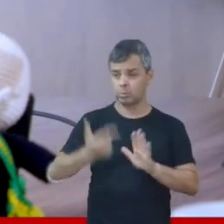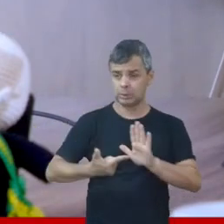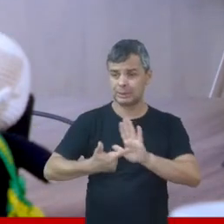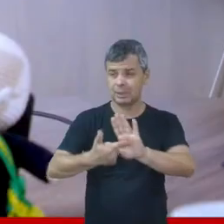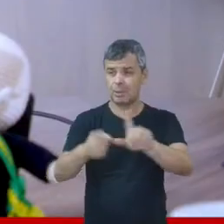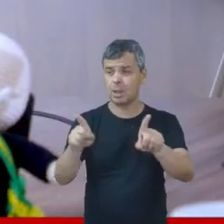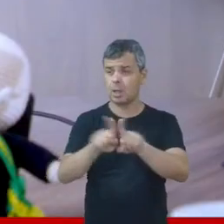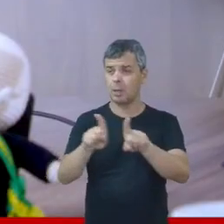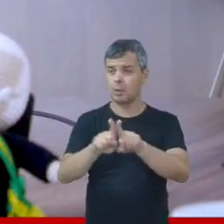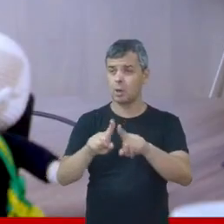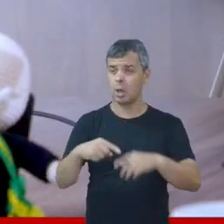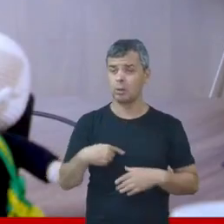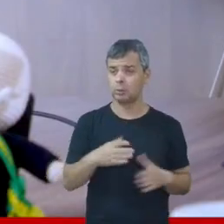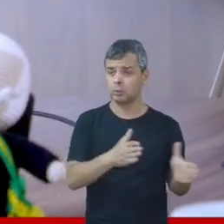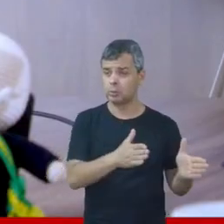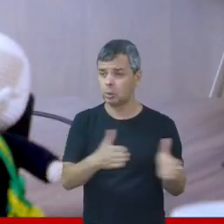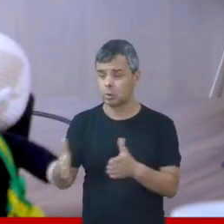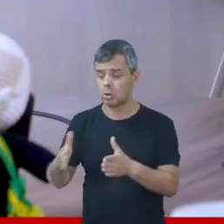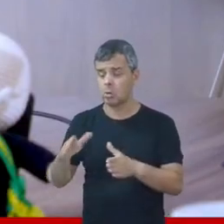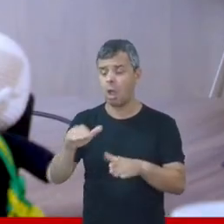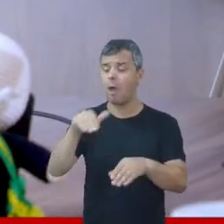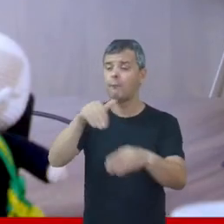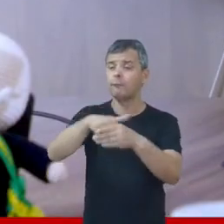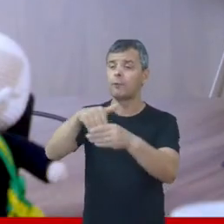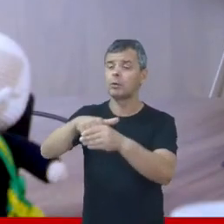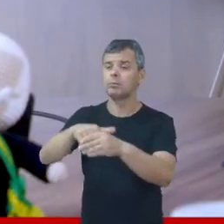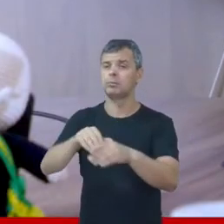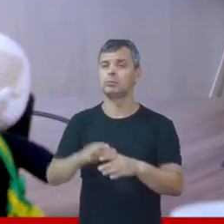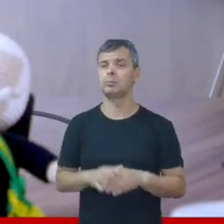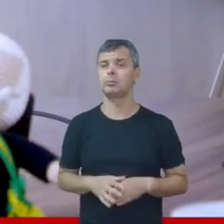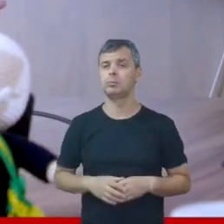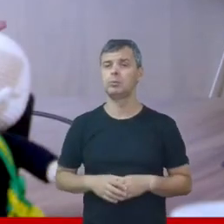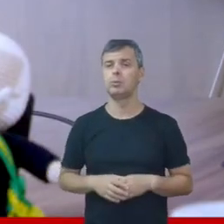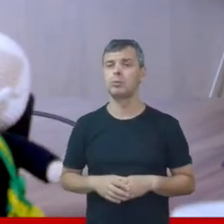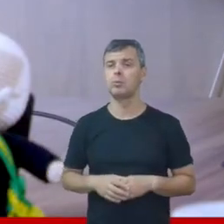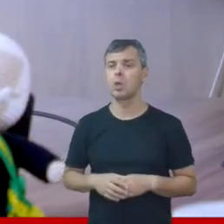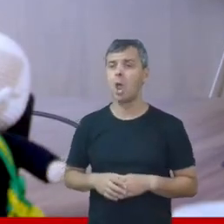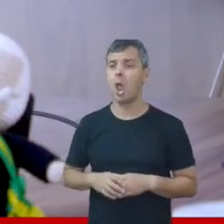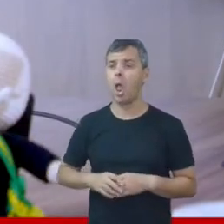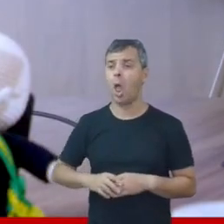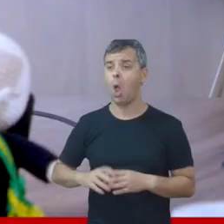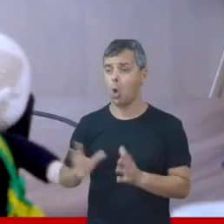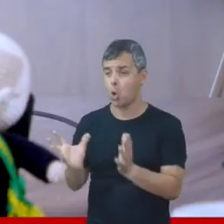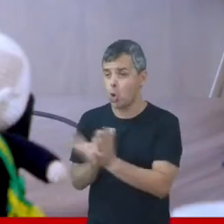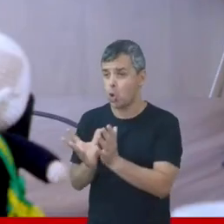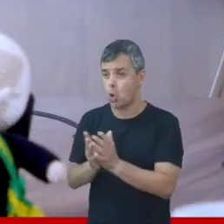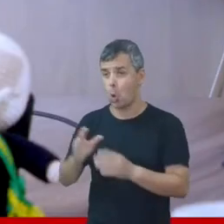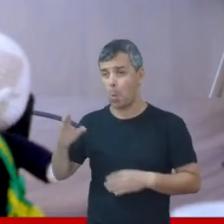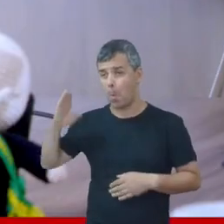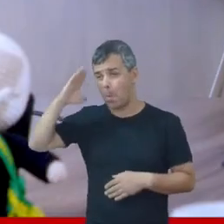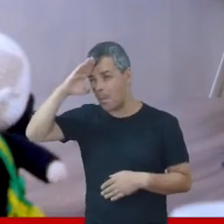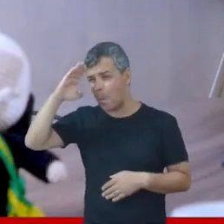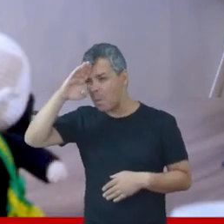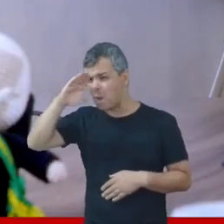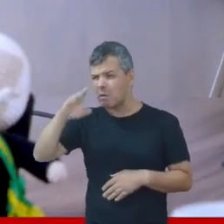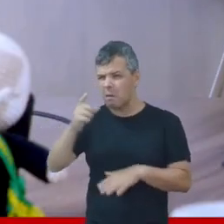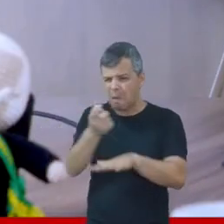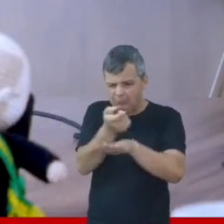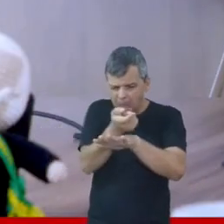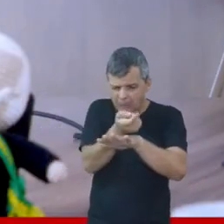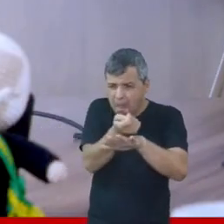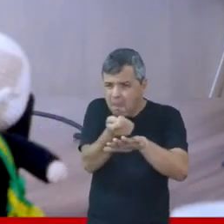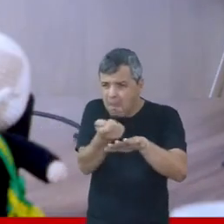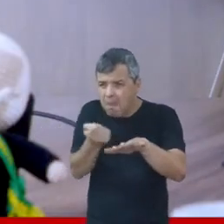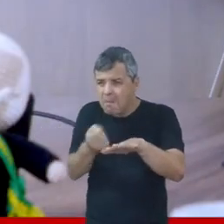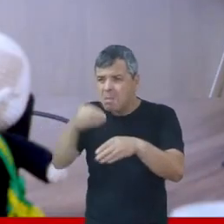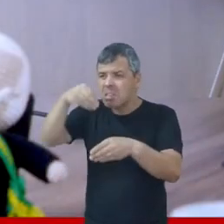também, porque durante as eleições, a cúpula bolsonarista estava despertando várias fake news dentro